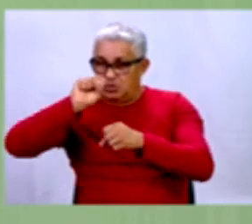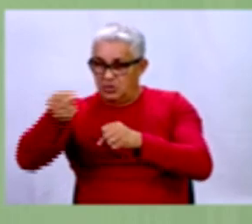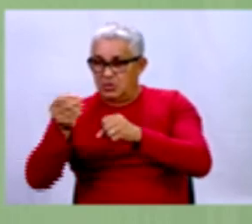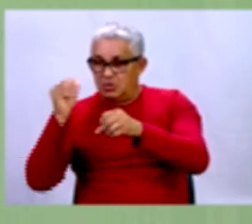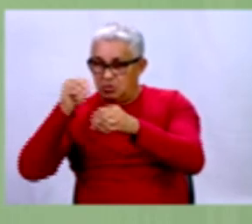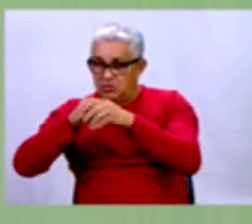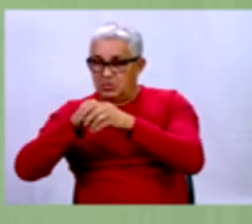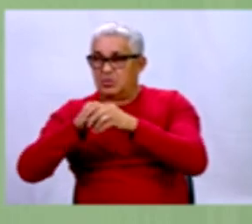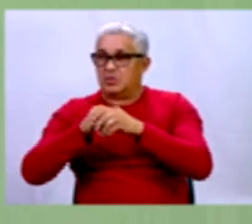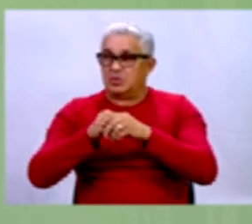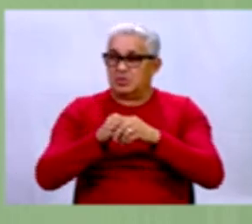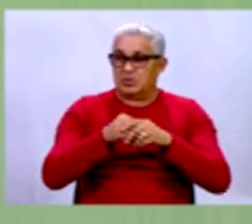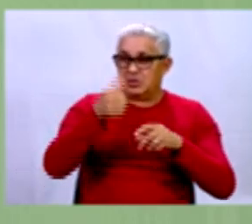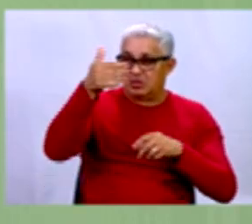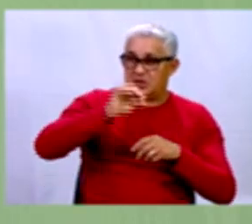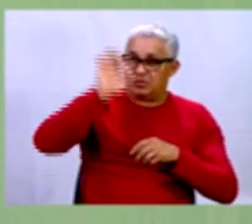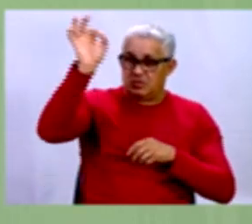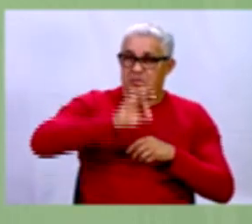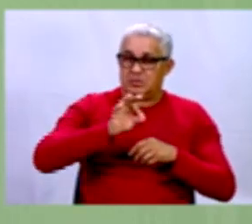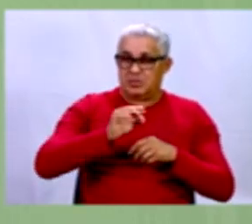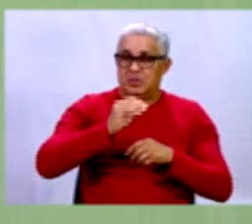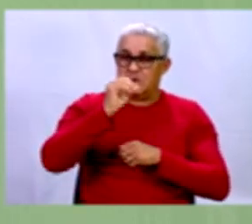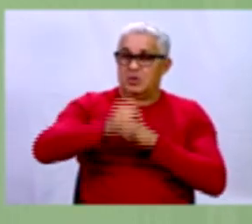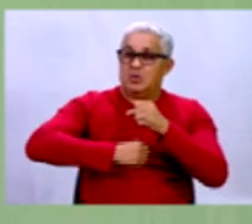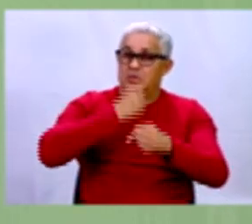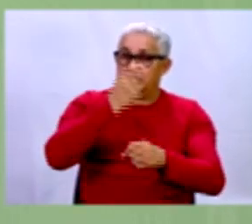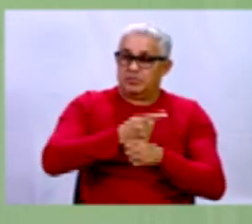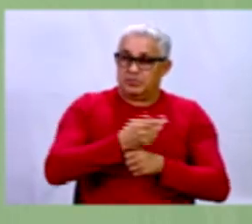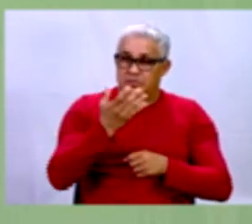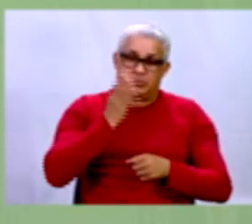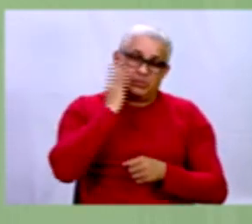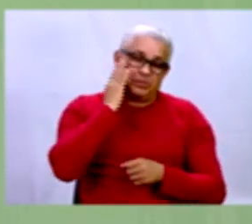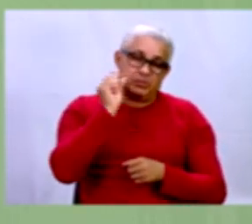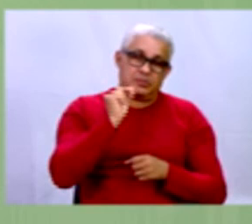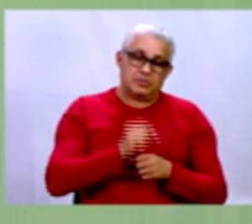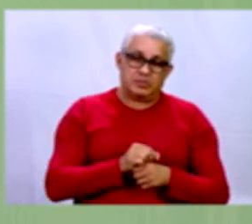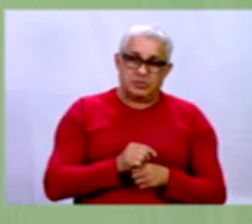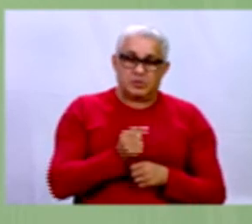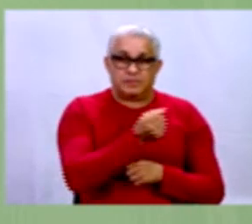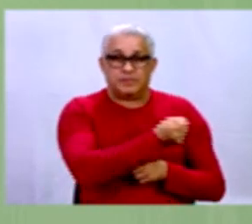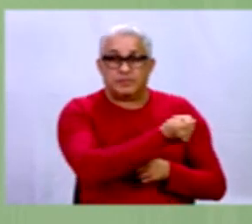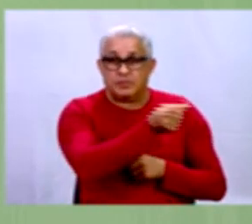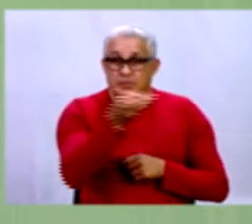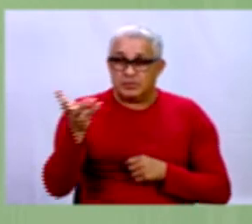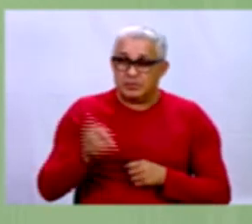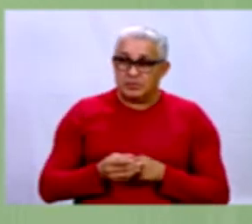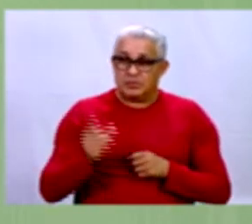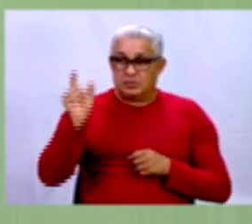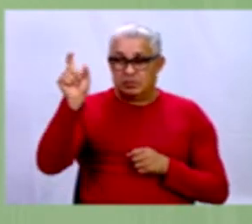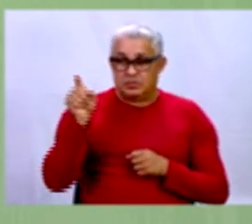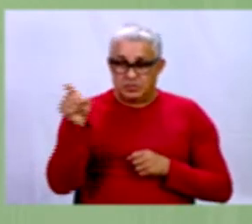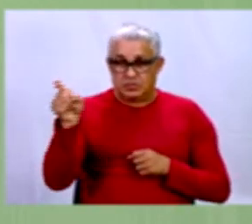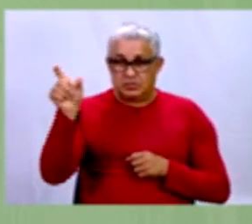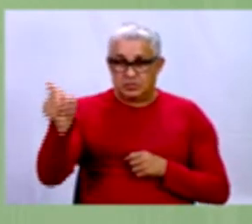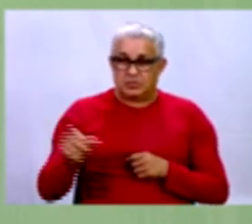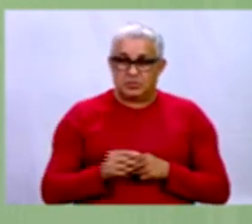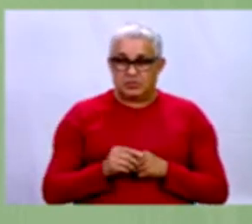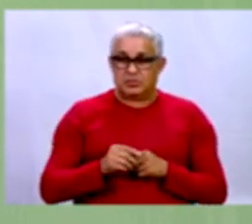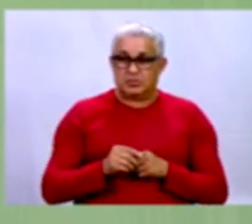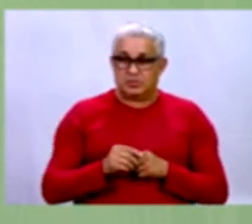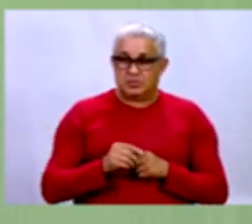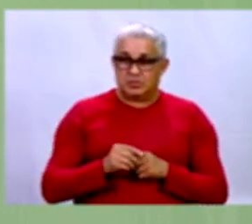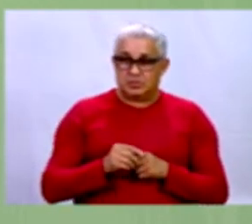com 10% ao ano. Então, ele quer saber o quê? Quanto que esse investidor vai ter no final do quarto